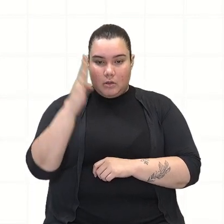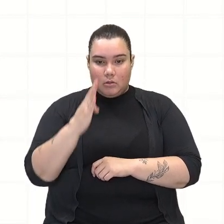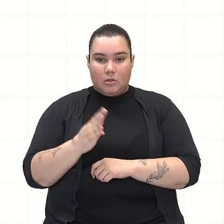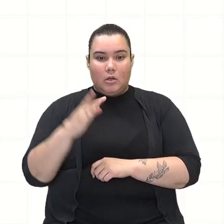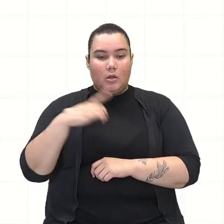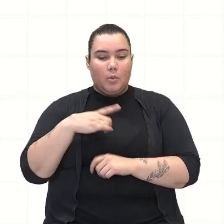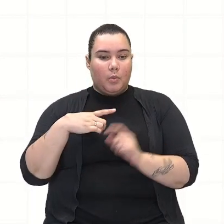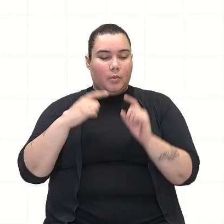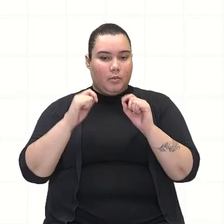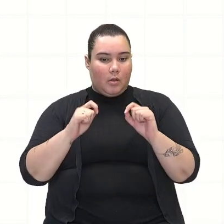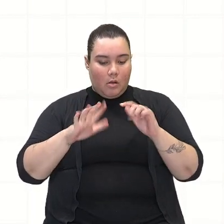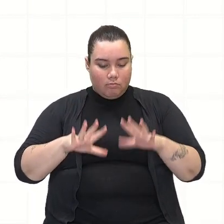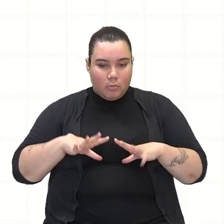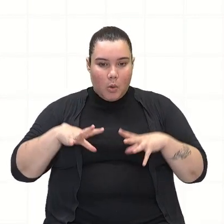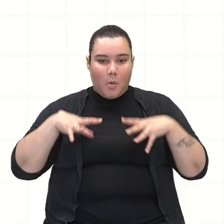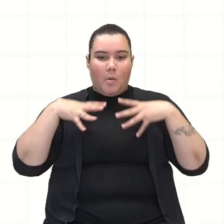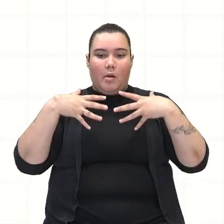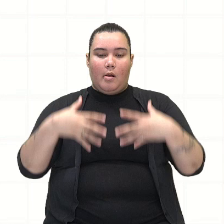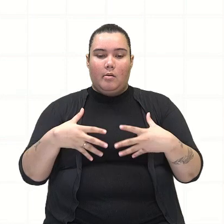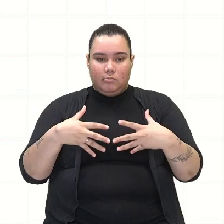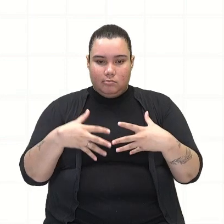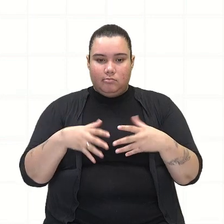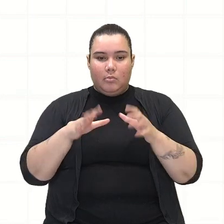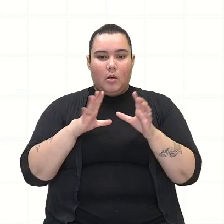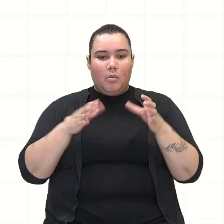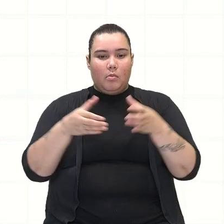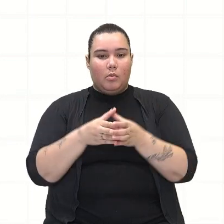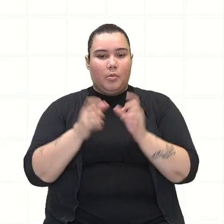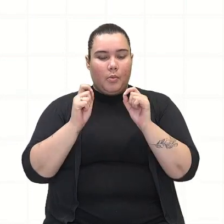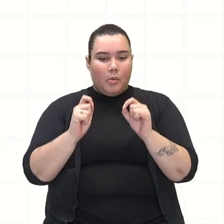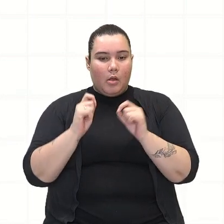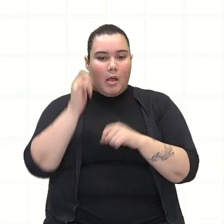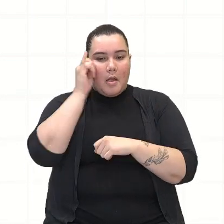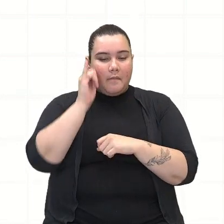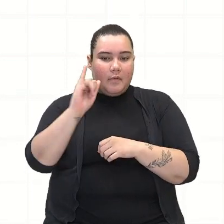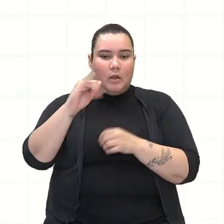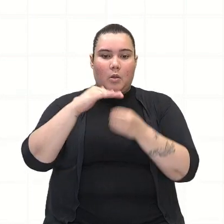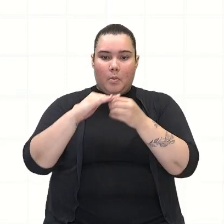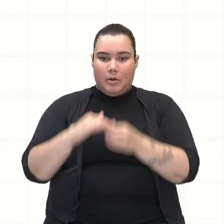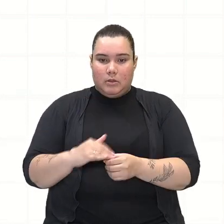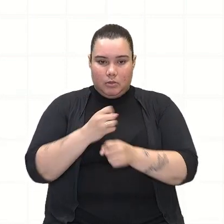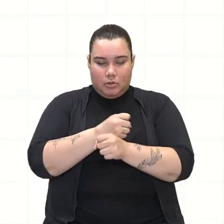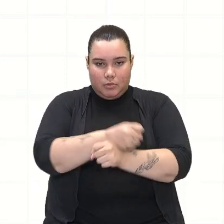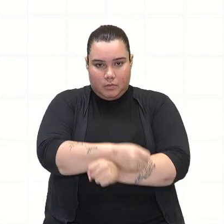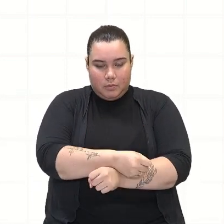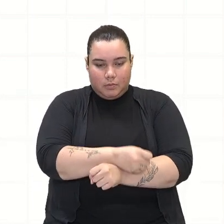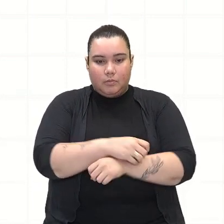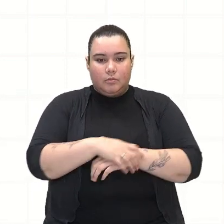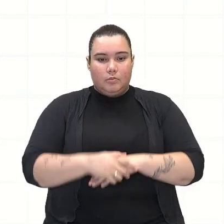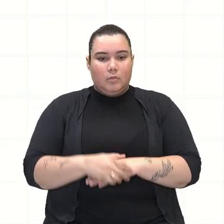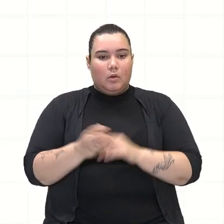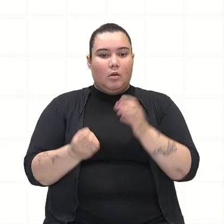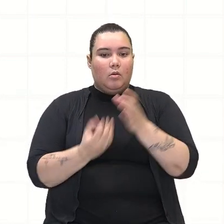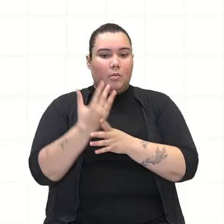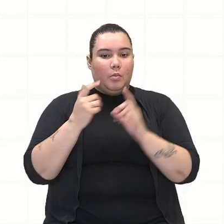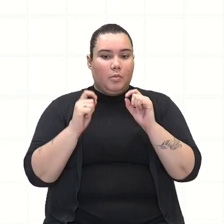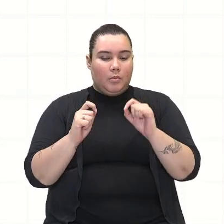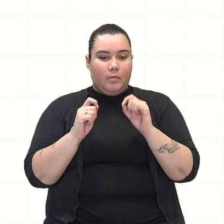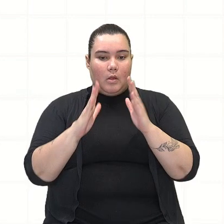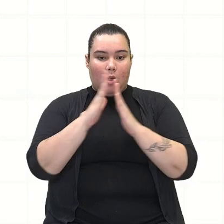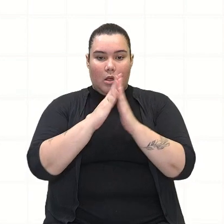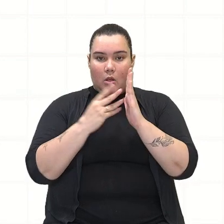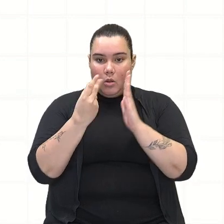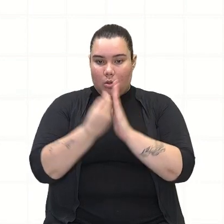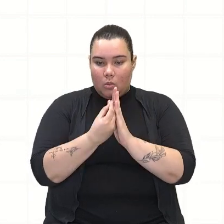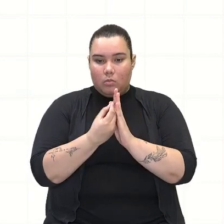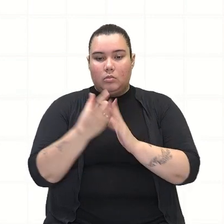uma resposta corajosa, multifacetada à opressão da escravidão. Então eles fugiam para quilombos. Aí a gente